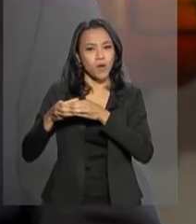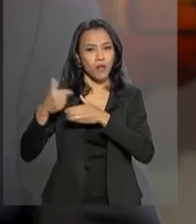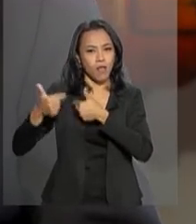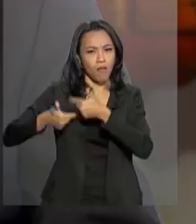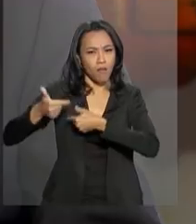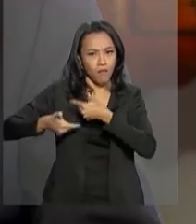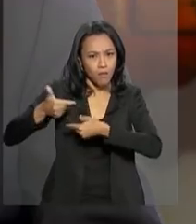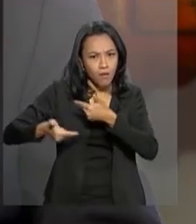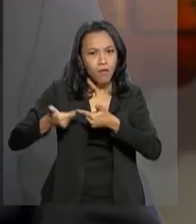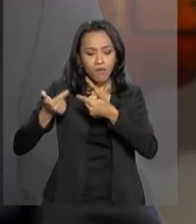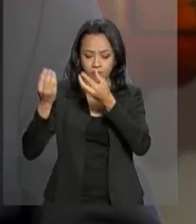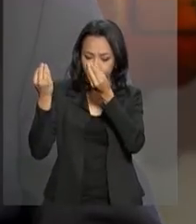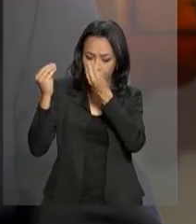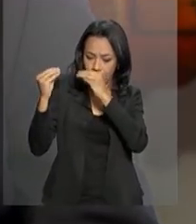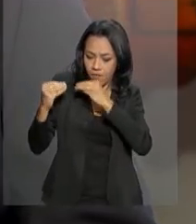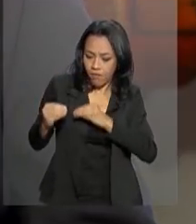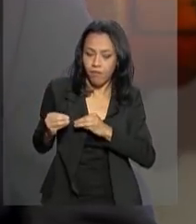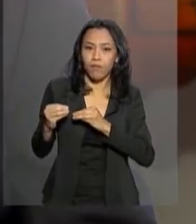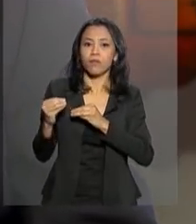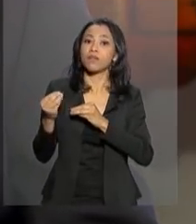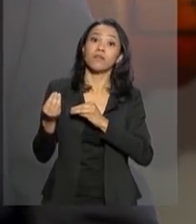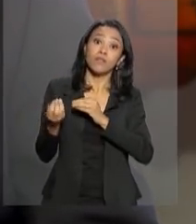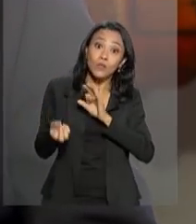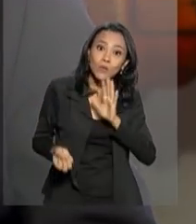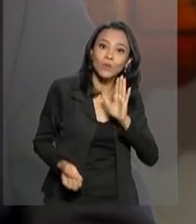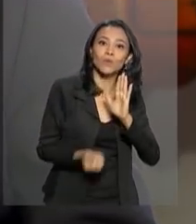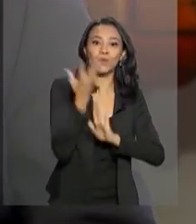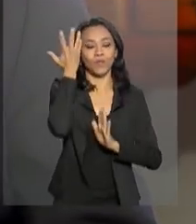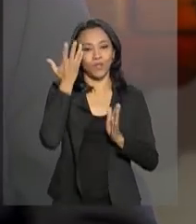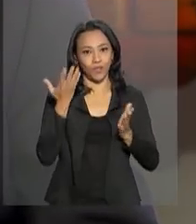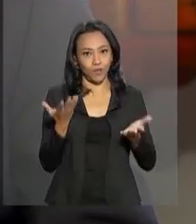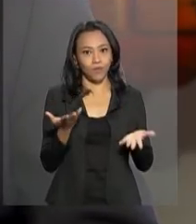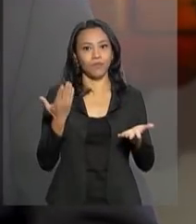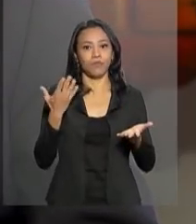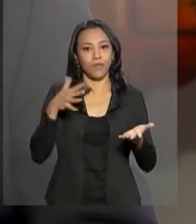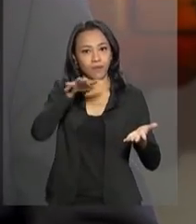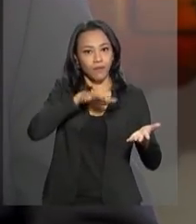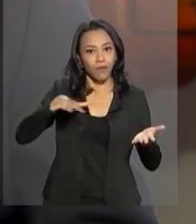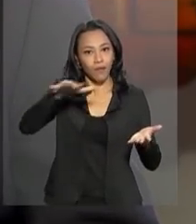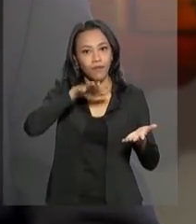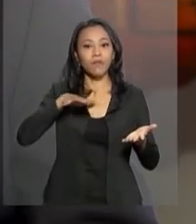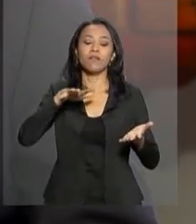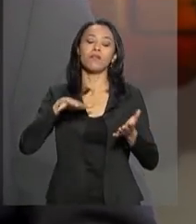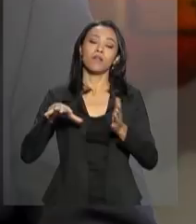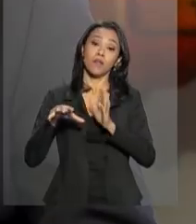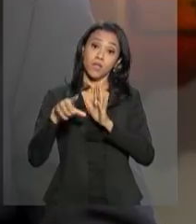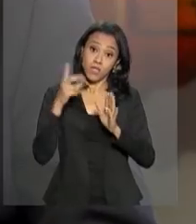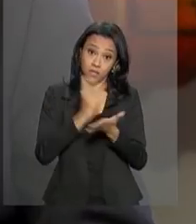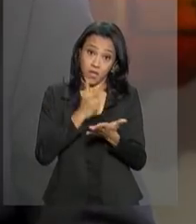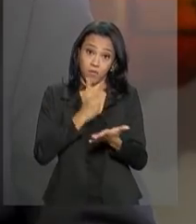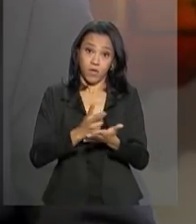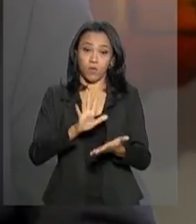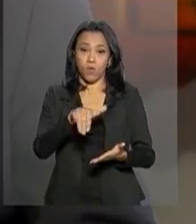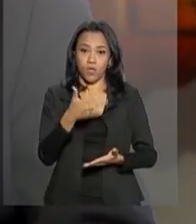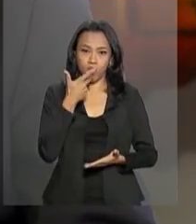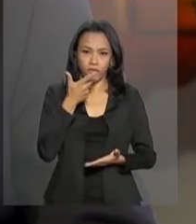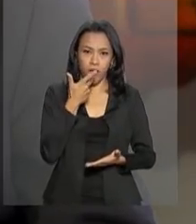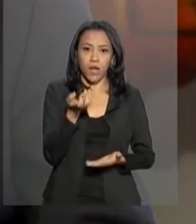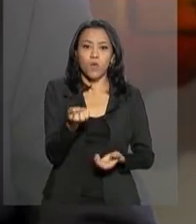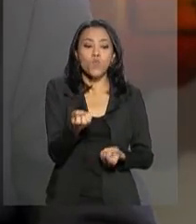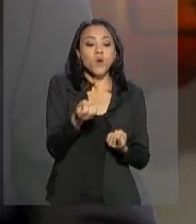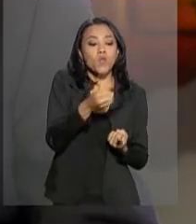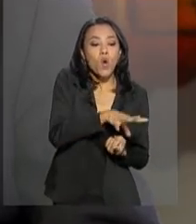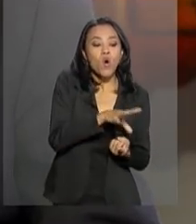história brasileira. Ela criou um novo Estado, né? Até no plano jurídico, nós costumamos dizer que toda vez que você tem uma